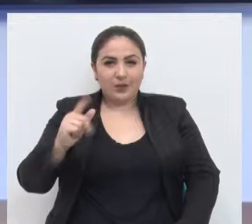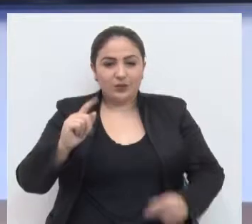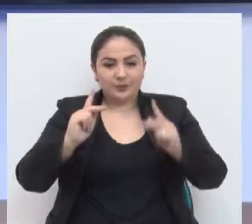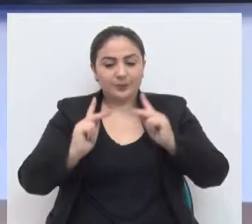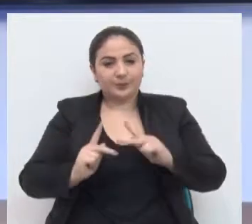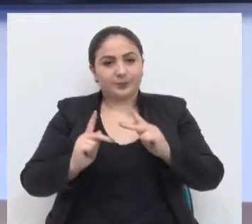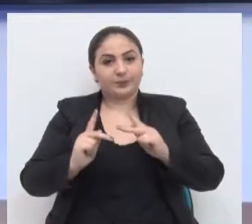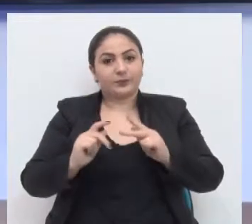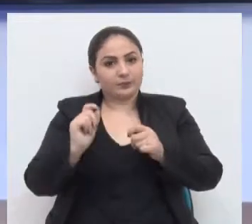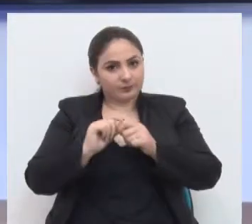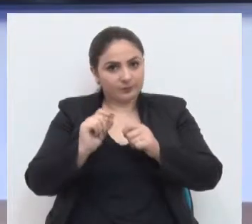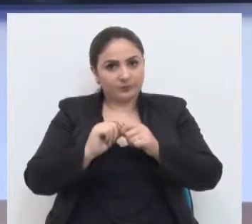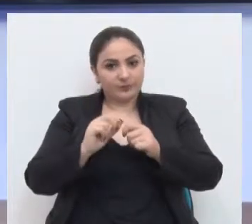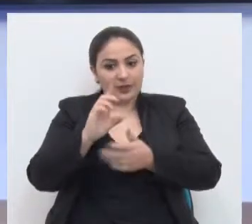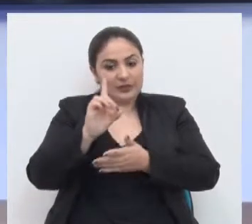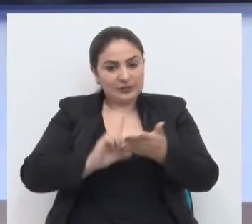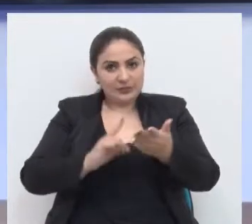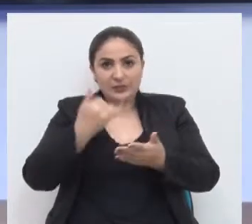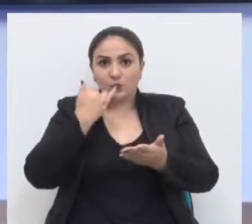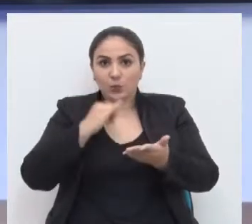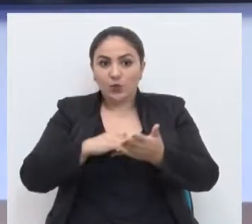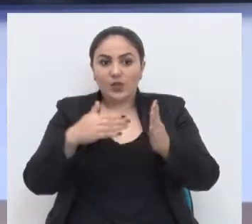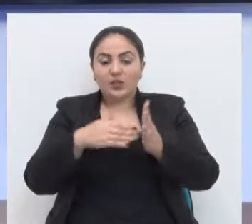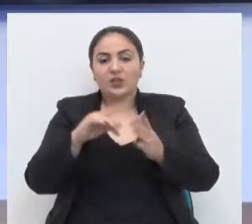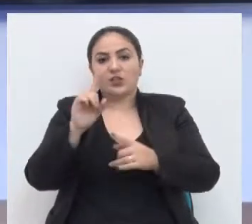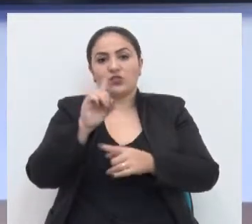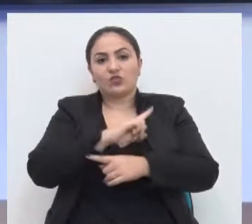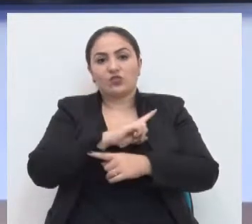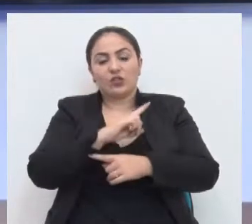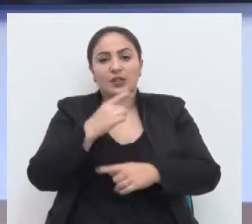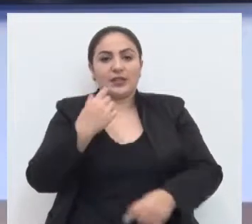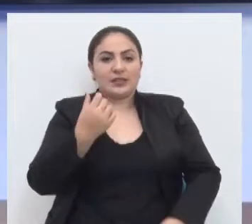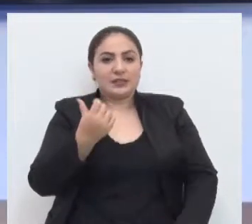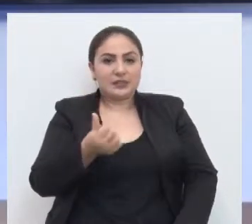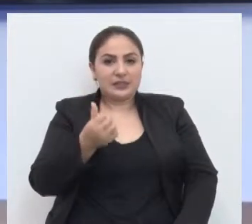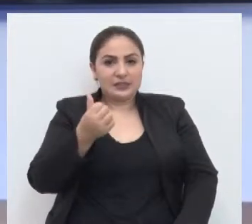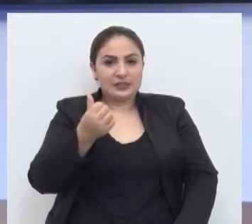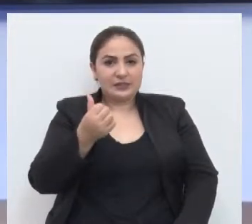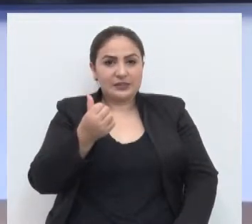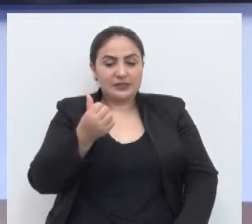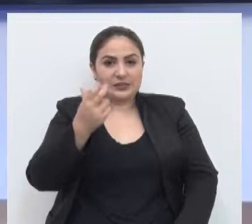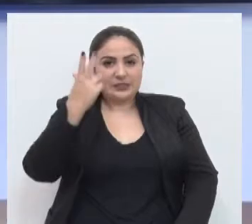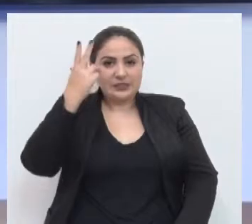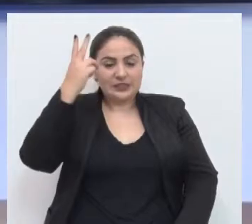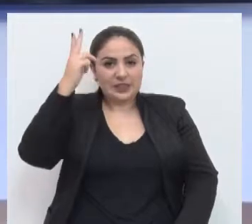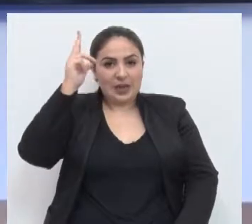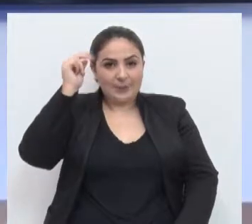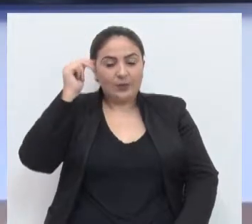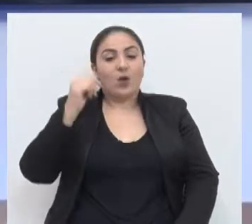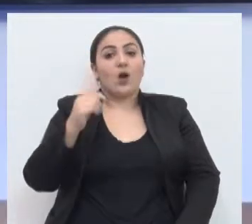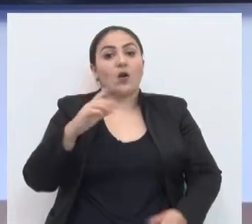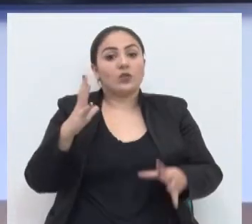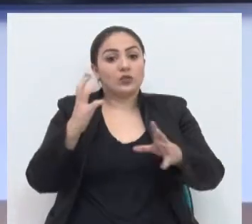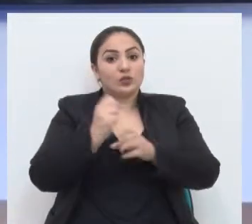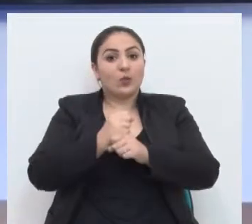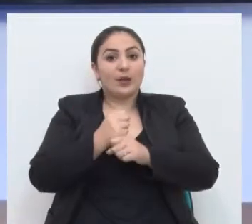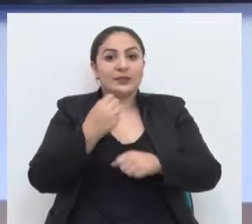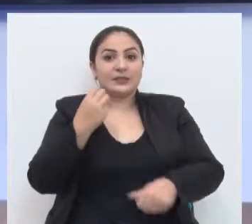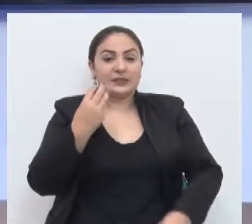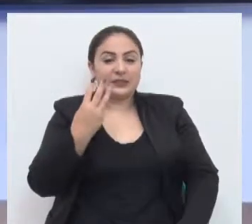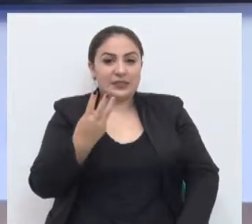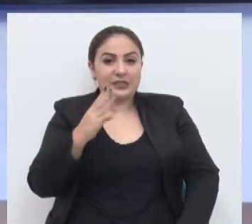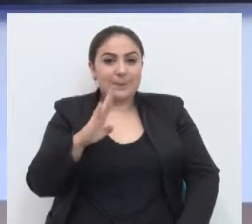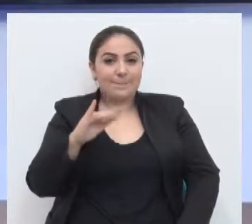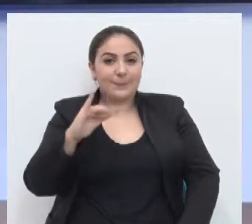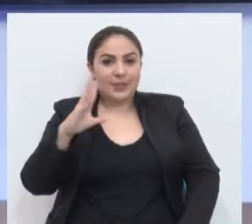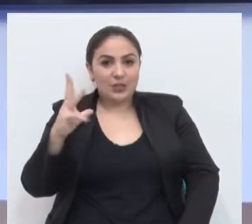milhões de contribuintes que fizeram a declaração até o dia 6 de abril. Os valores somam 3 bilhões e